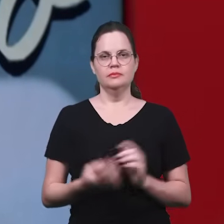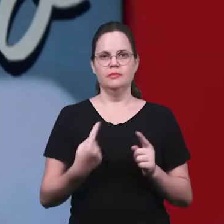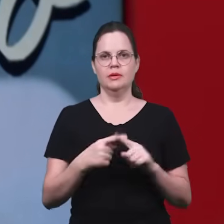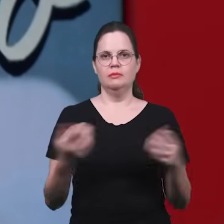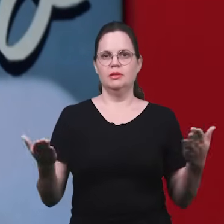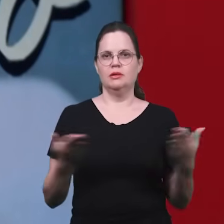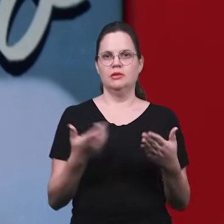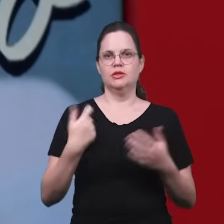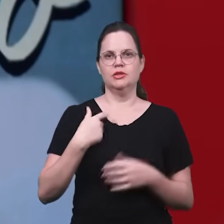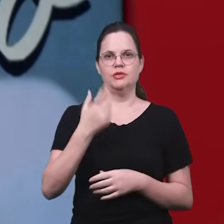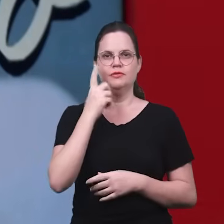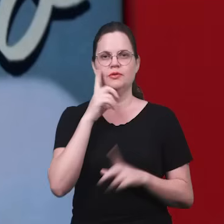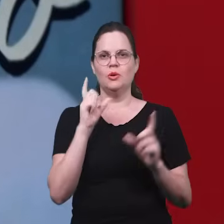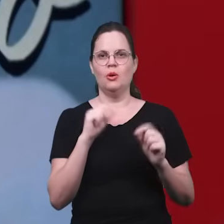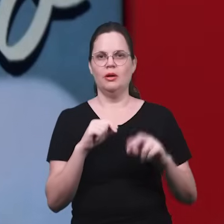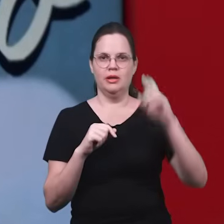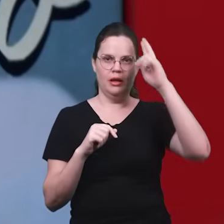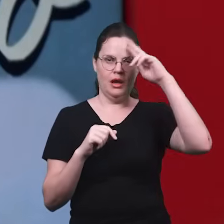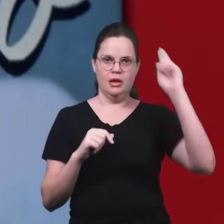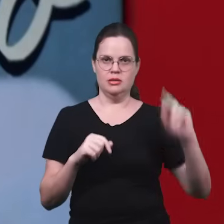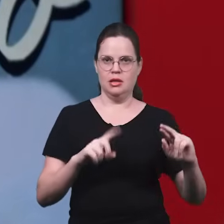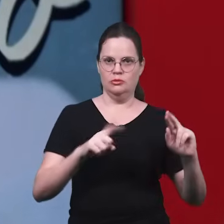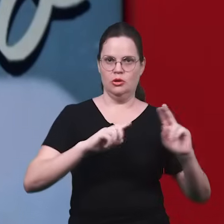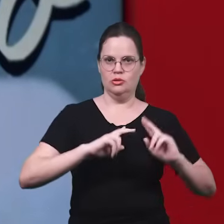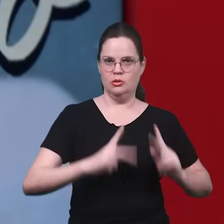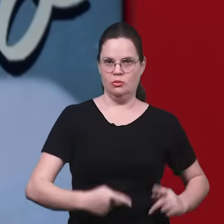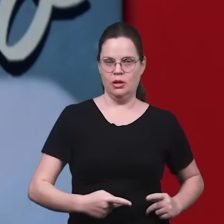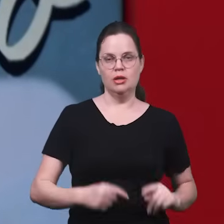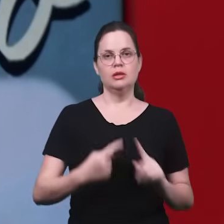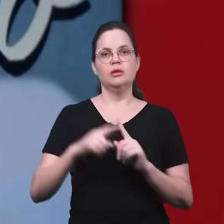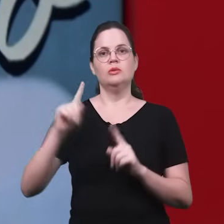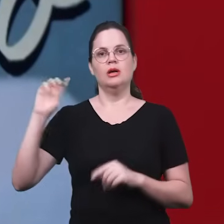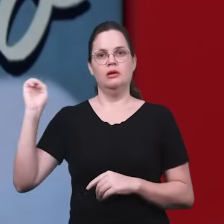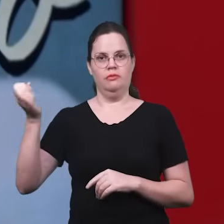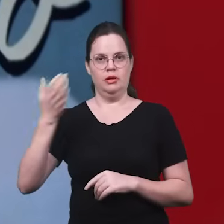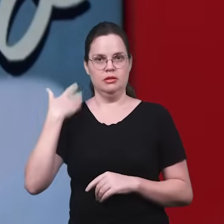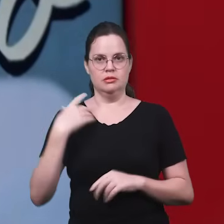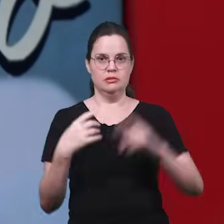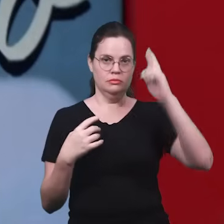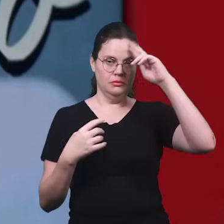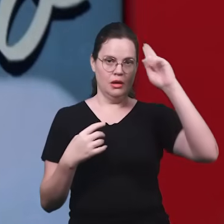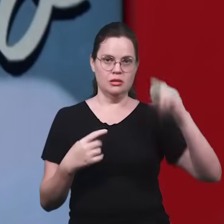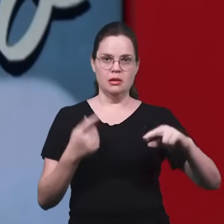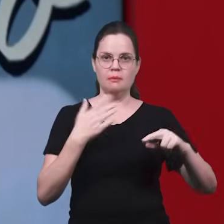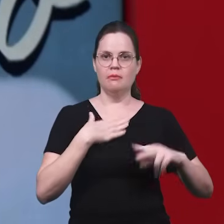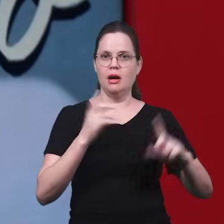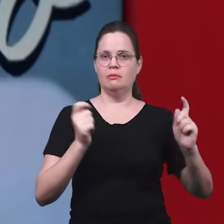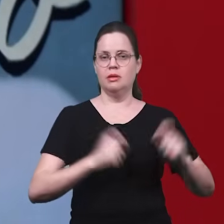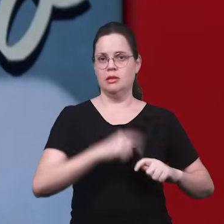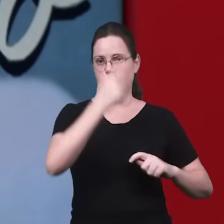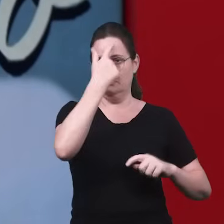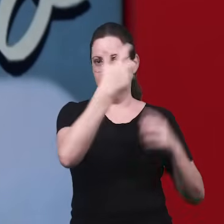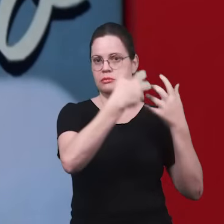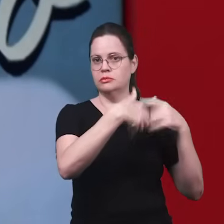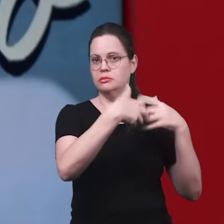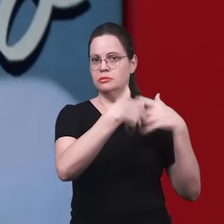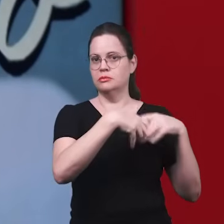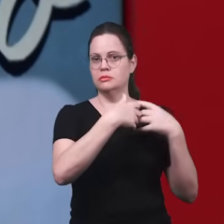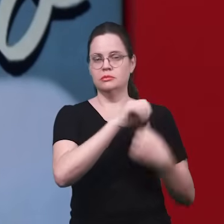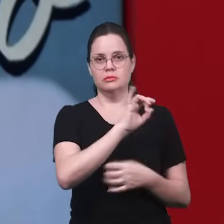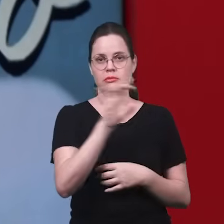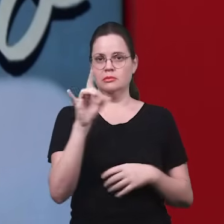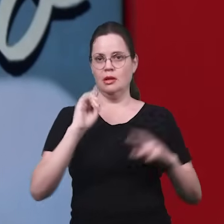que é a razão humana e o que é a revelação. Bom, a razão humana é a capacidade nossa, está intrínseca de cada